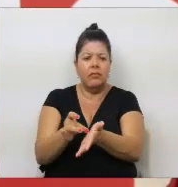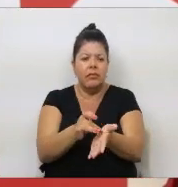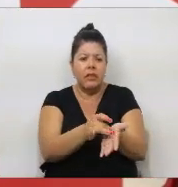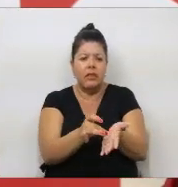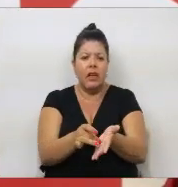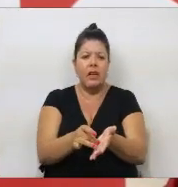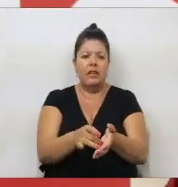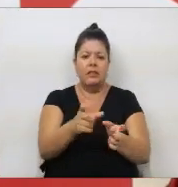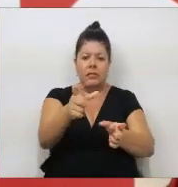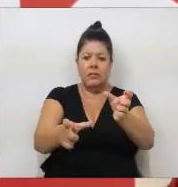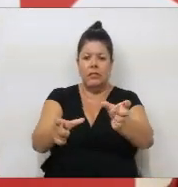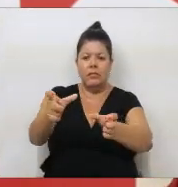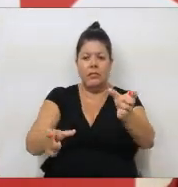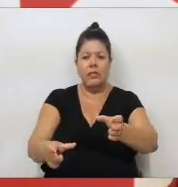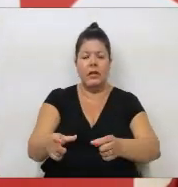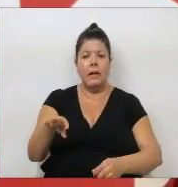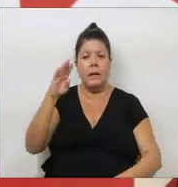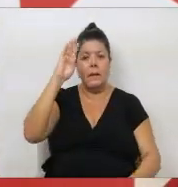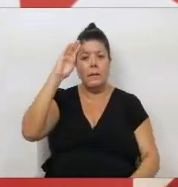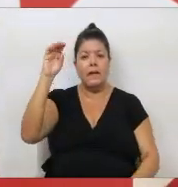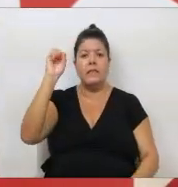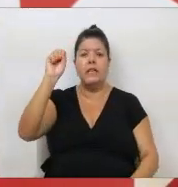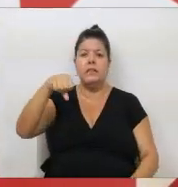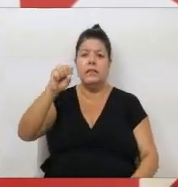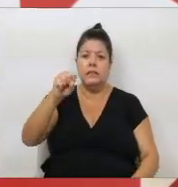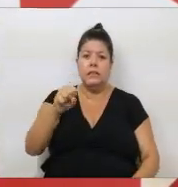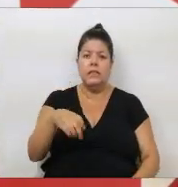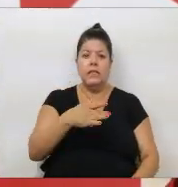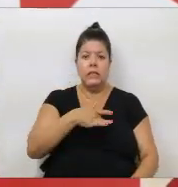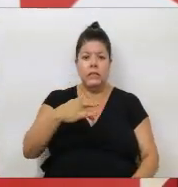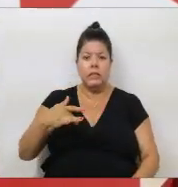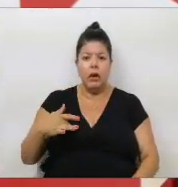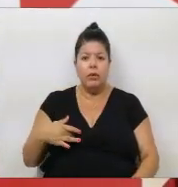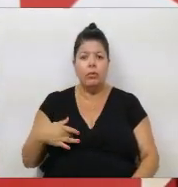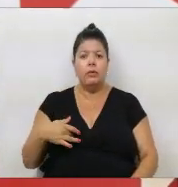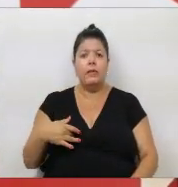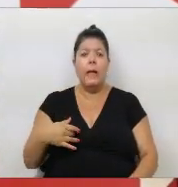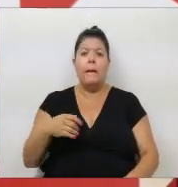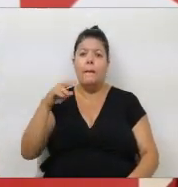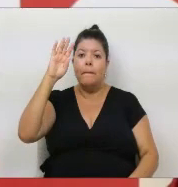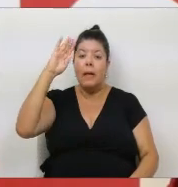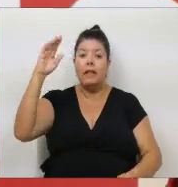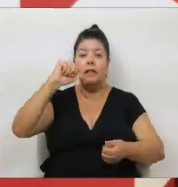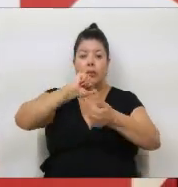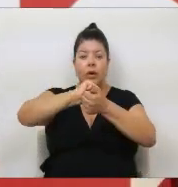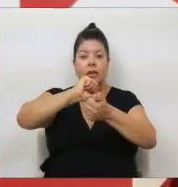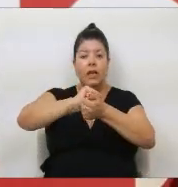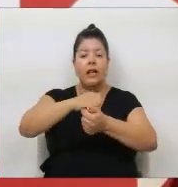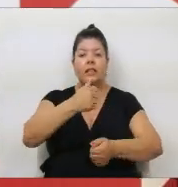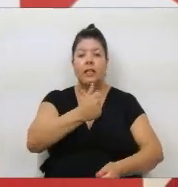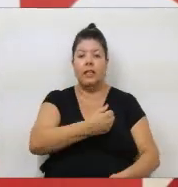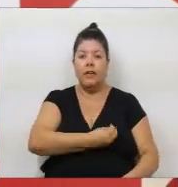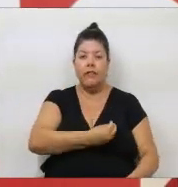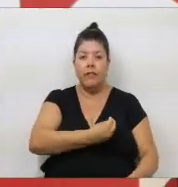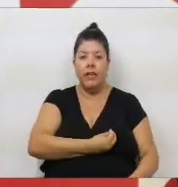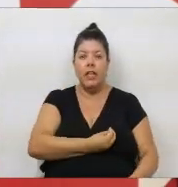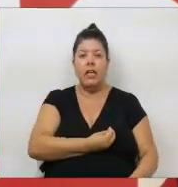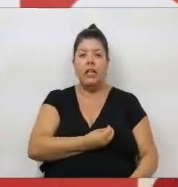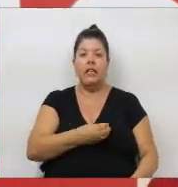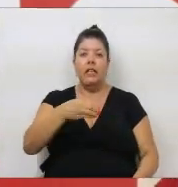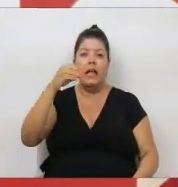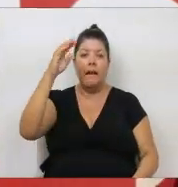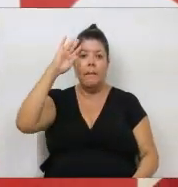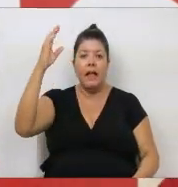Isso é uma das prioridades, tem que ser pensado assim, porque aí se pensa em saúde, se pensa em qualidade de vida, se pensa numa cidade educadora,